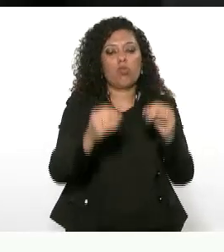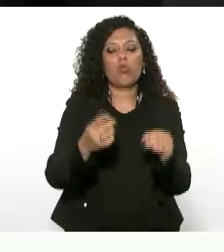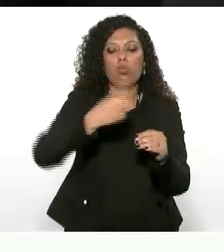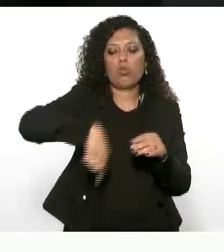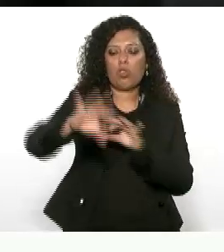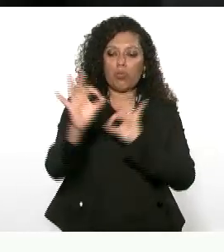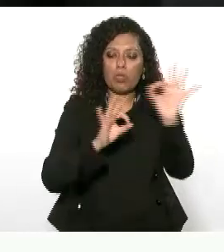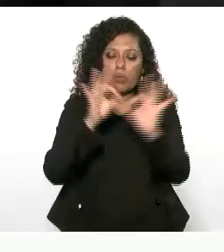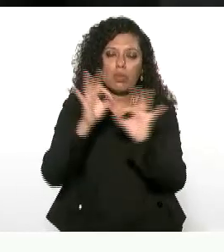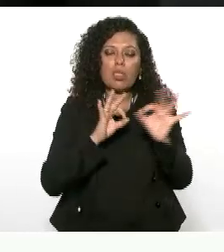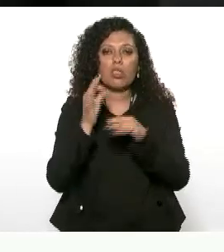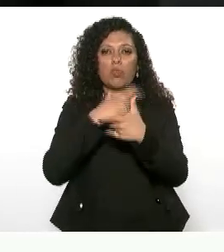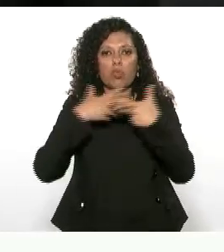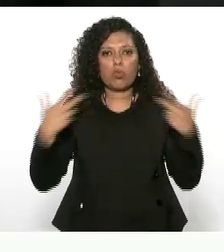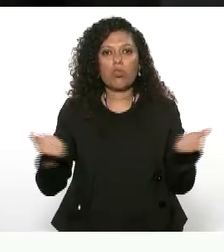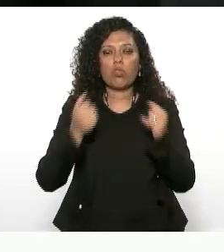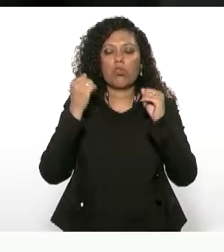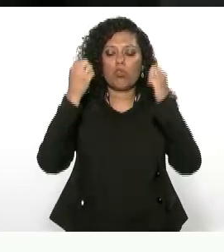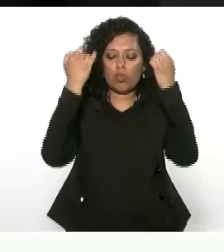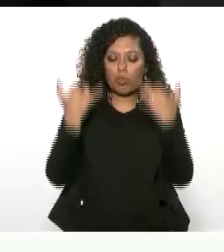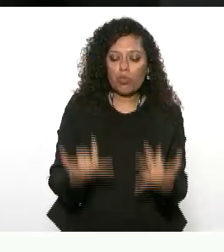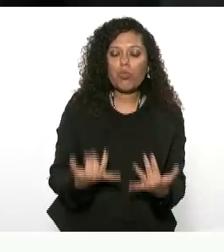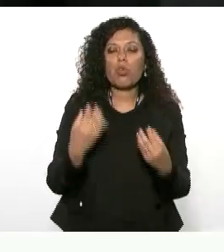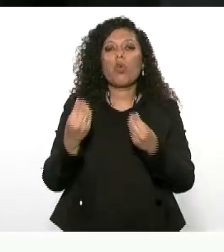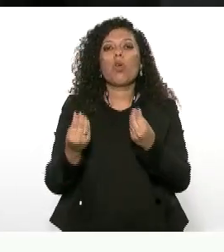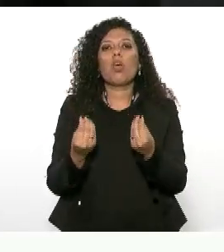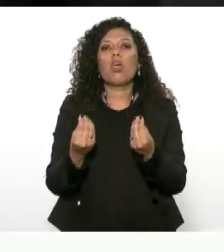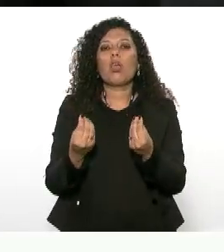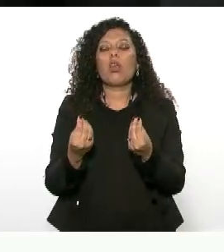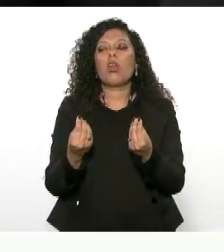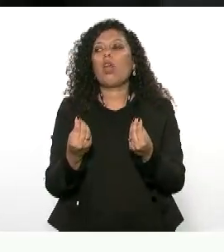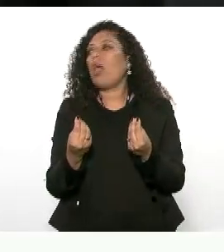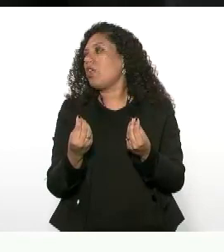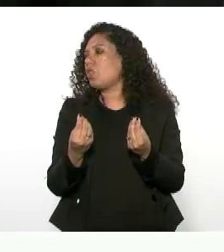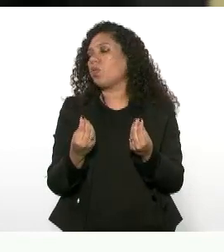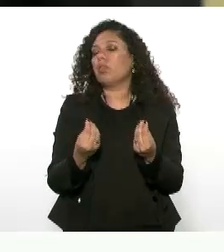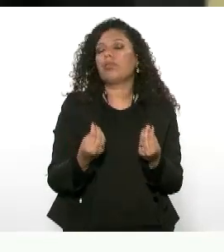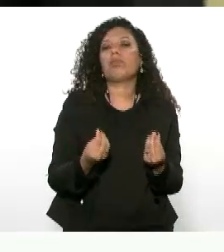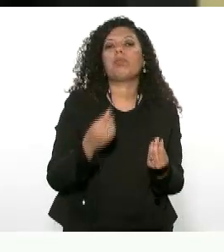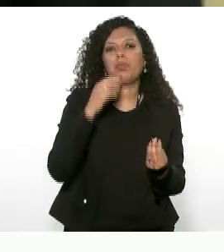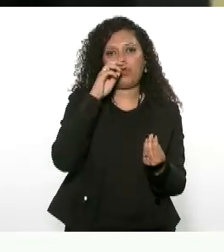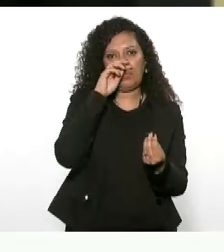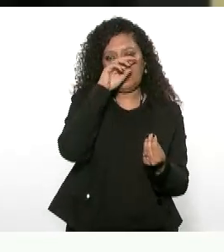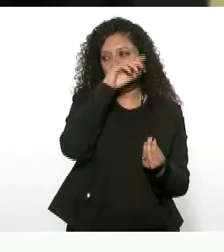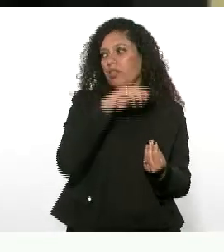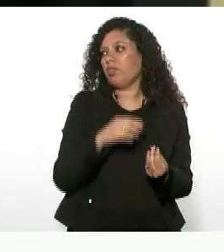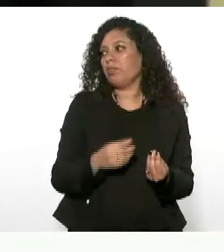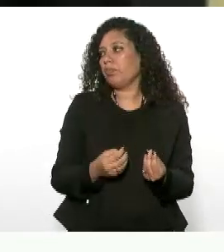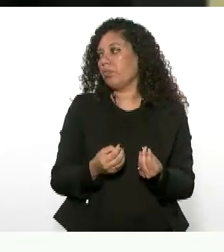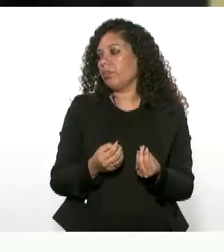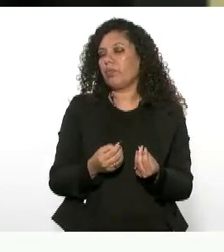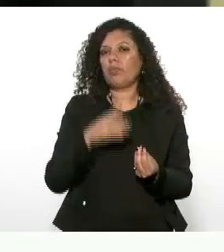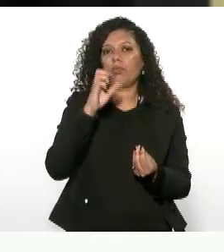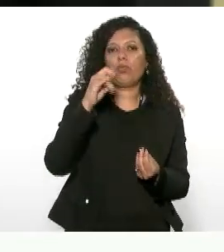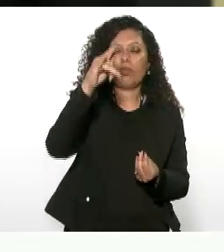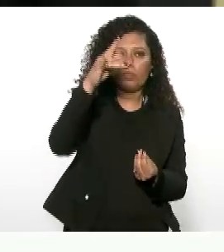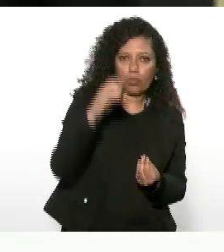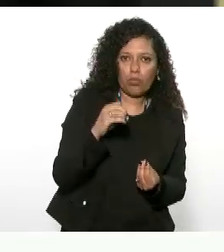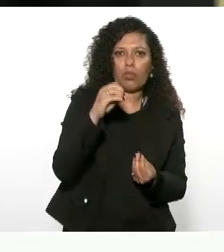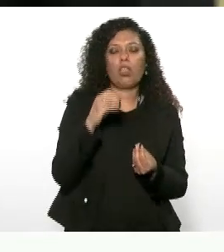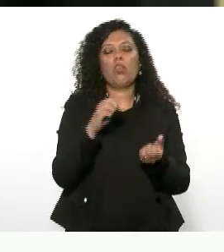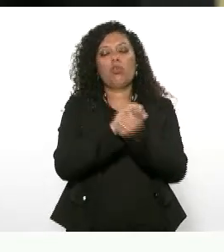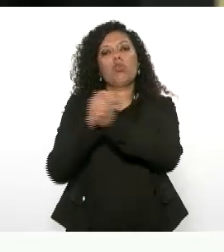discutir alguns eixos, que seriam eixos nacionais para a estruturação de uma política nacional de segurança pública. E